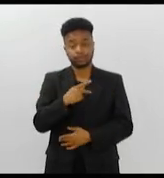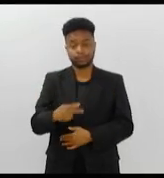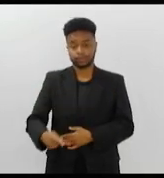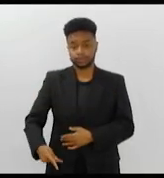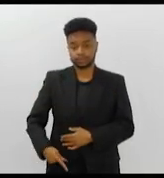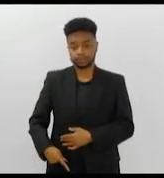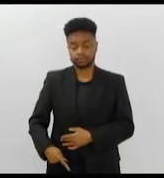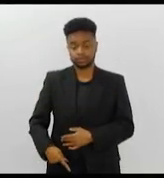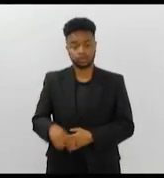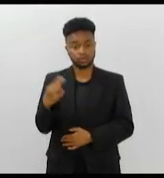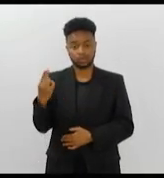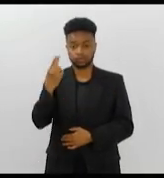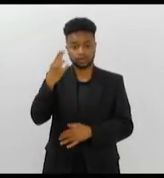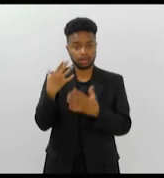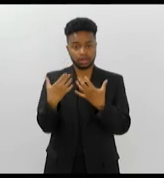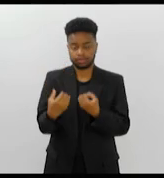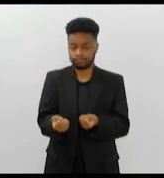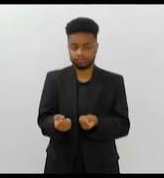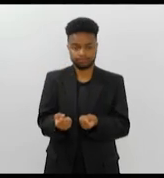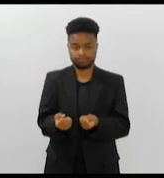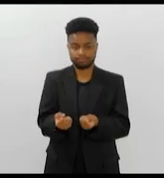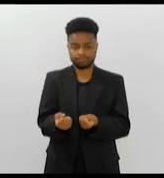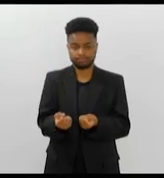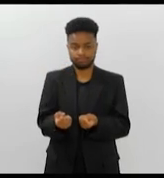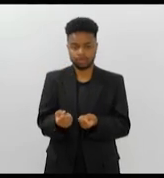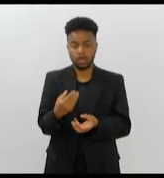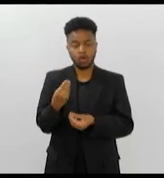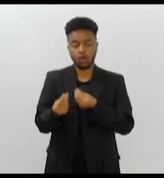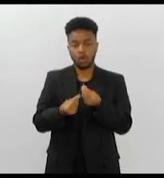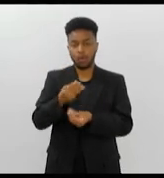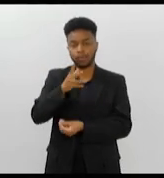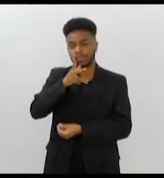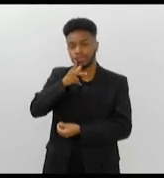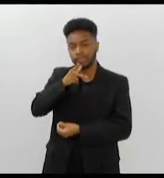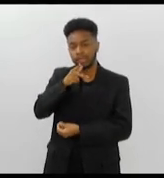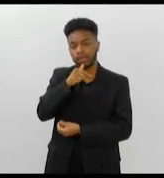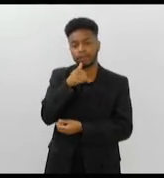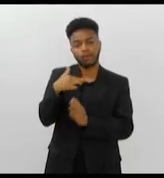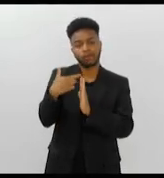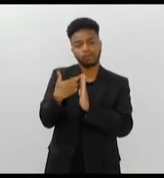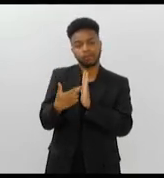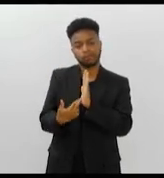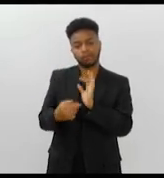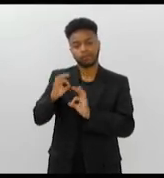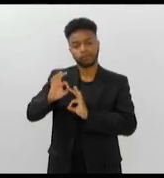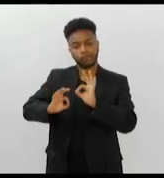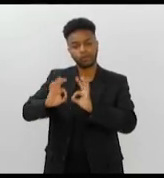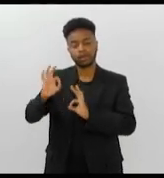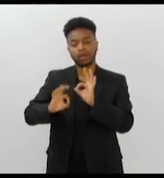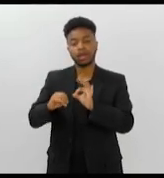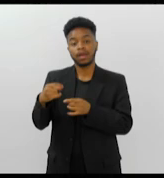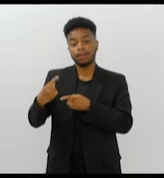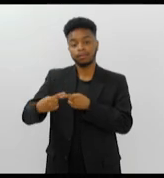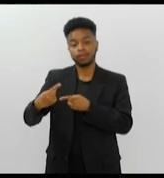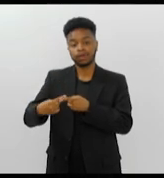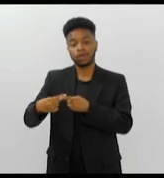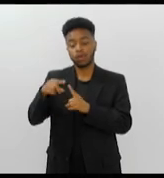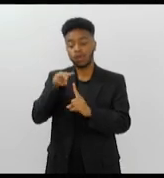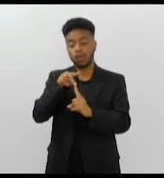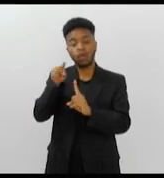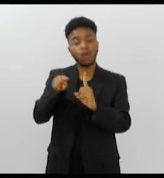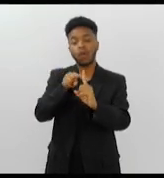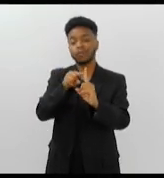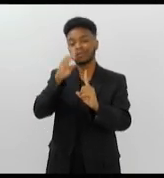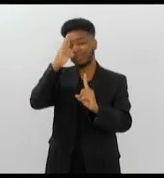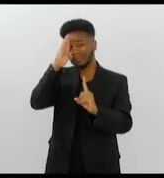admissível essa morosidade regulatória quando Visa